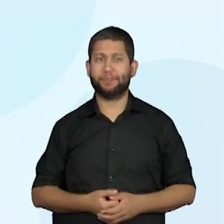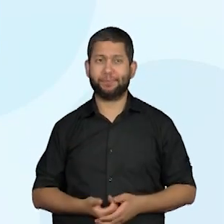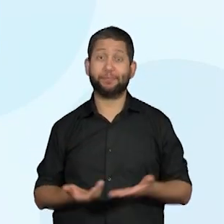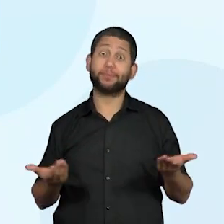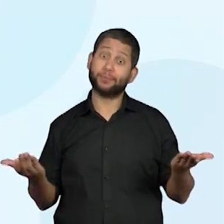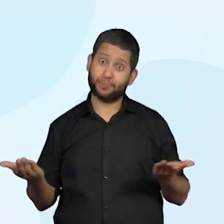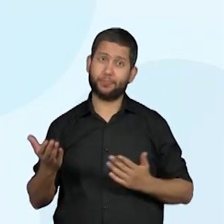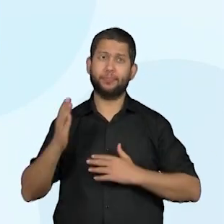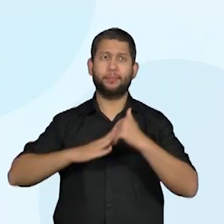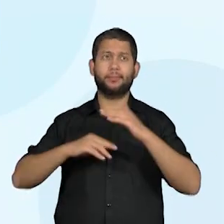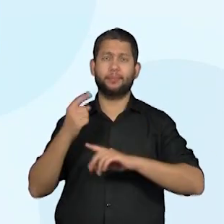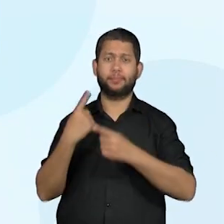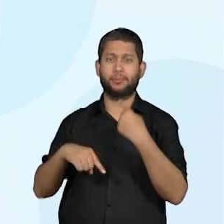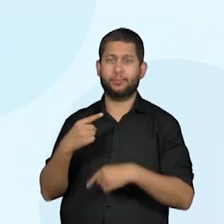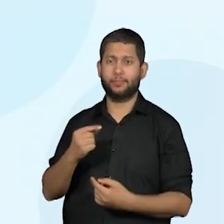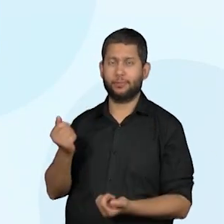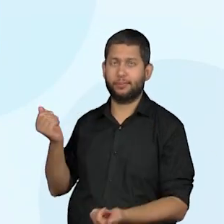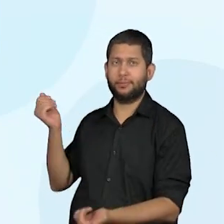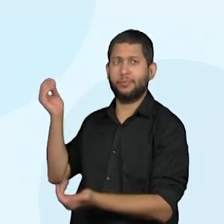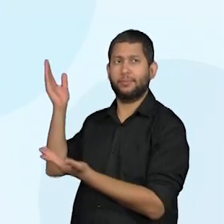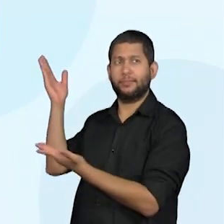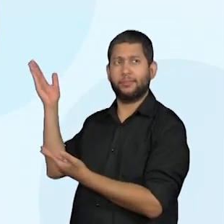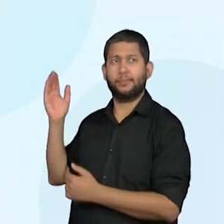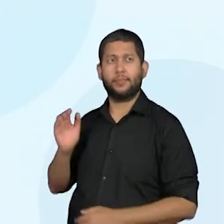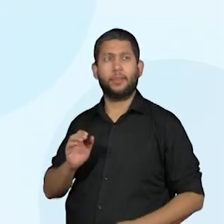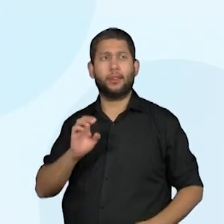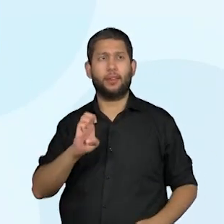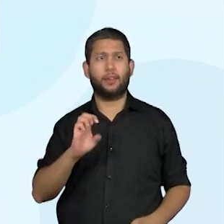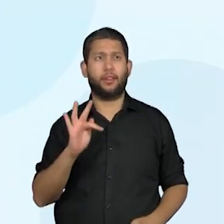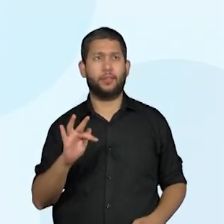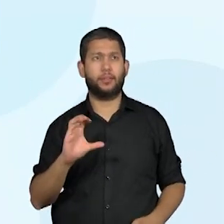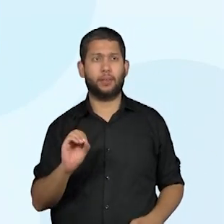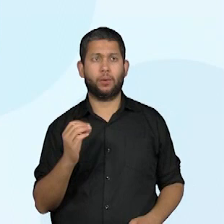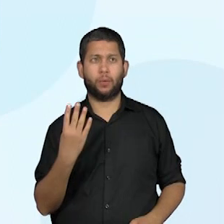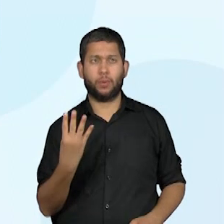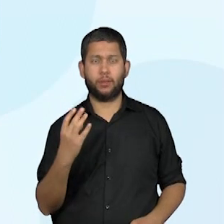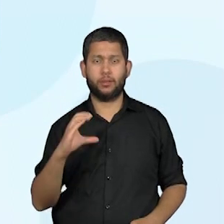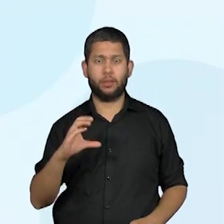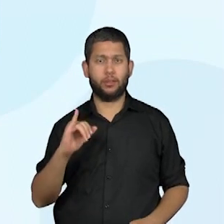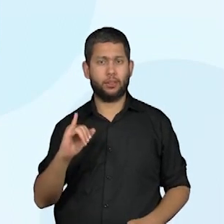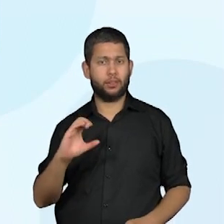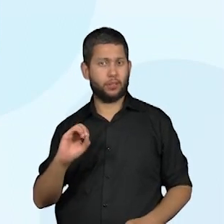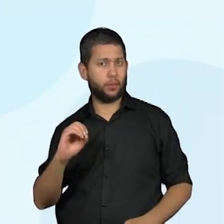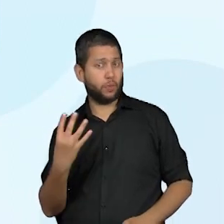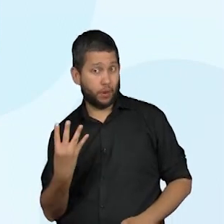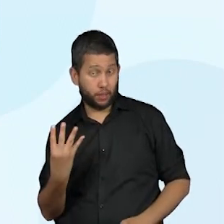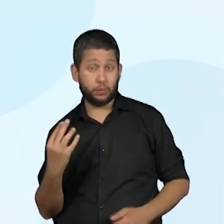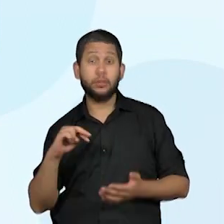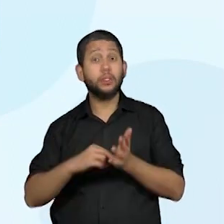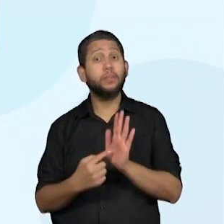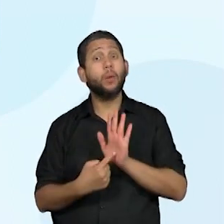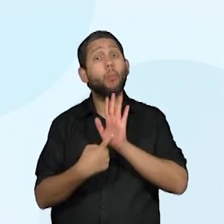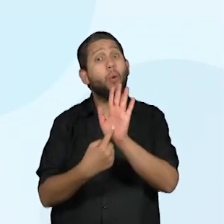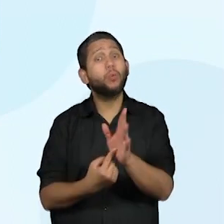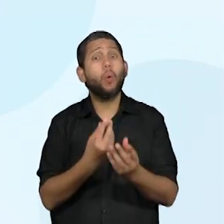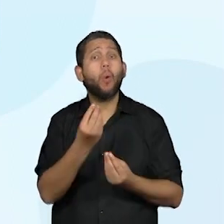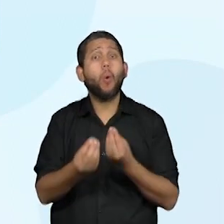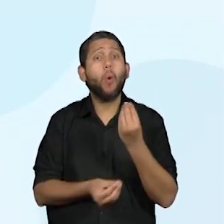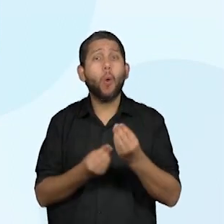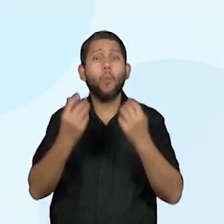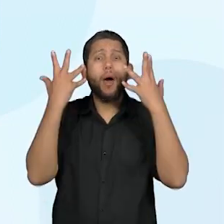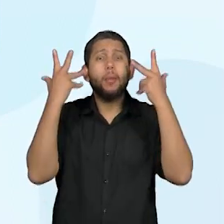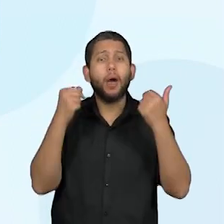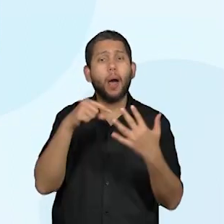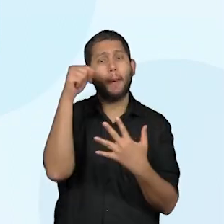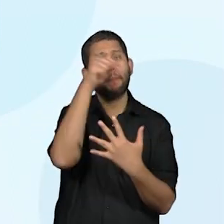EF04CI04, que é analisar e construir cadeias alimentares simples, reconhecendo a posição ocupada pelos seres vivos nessas